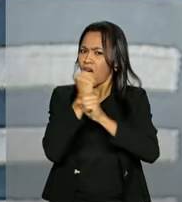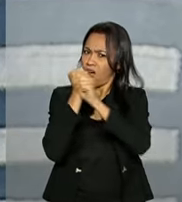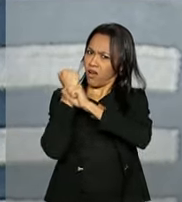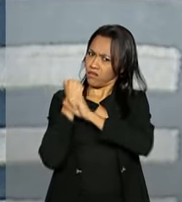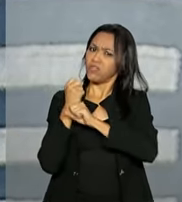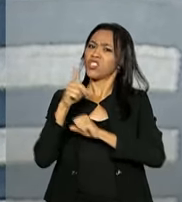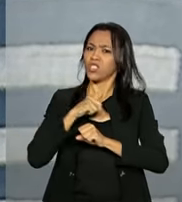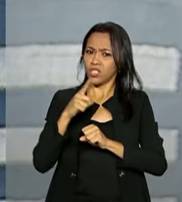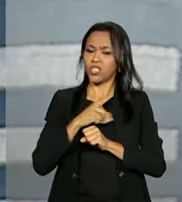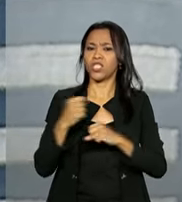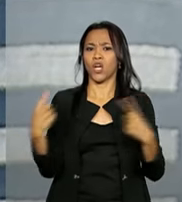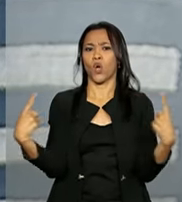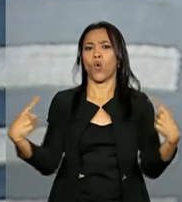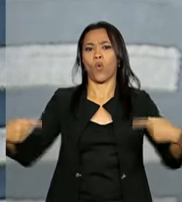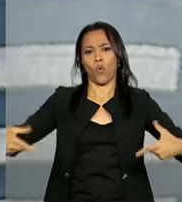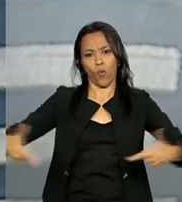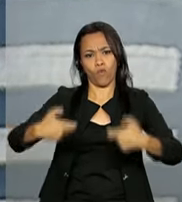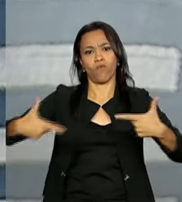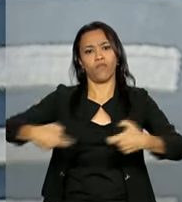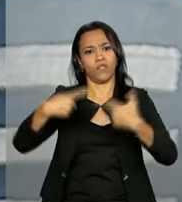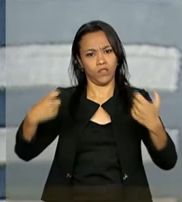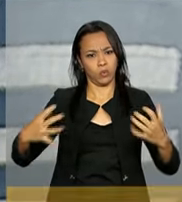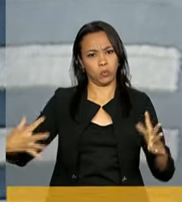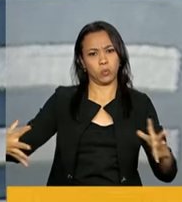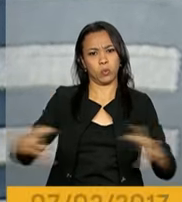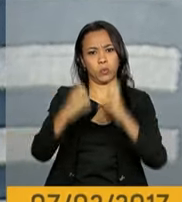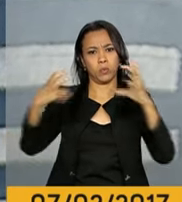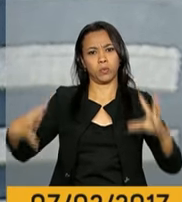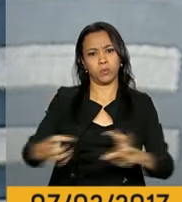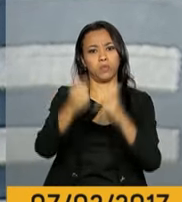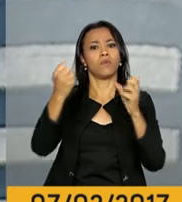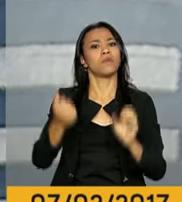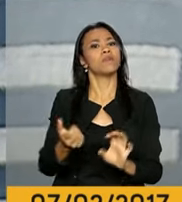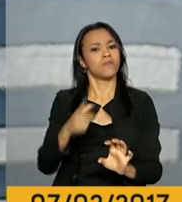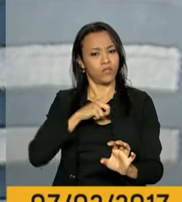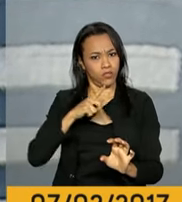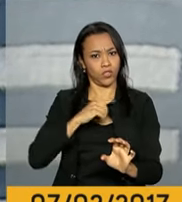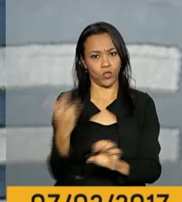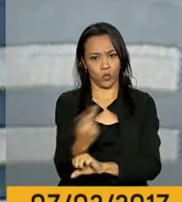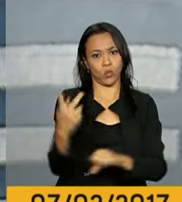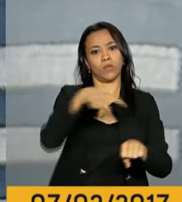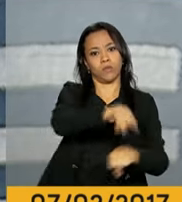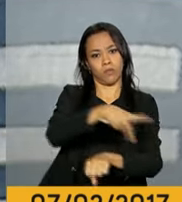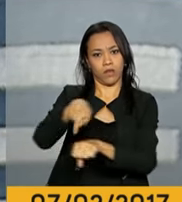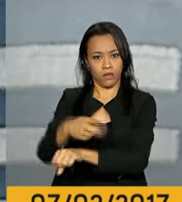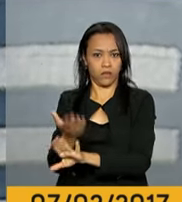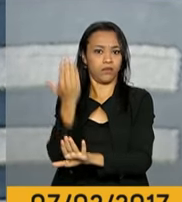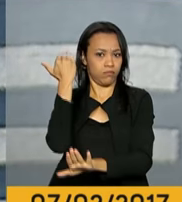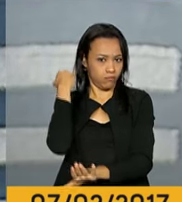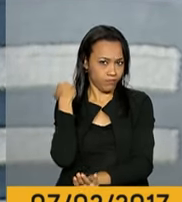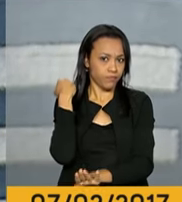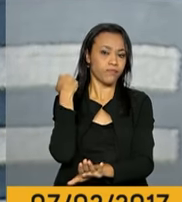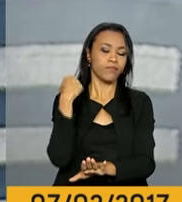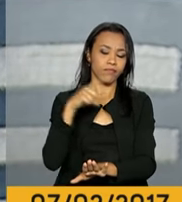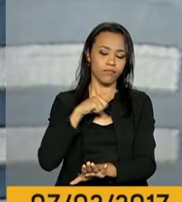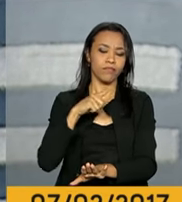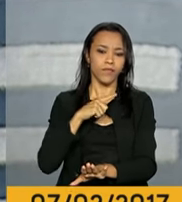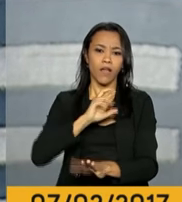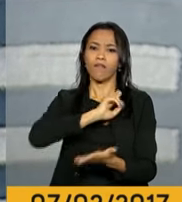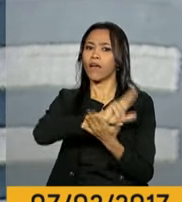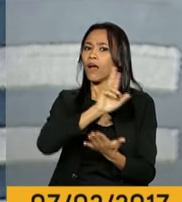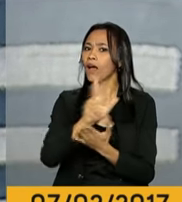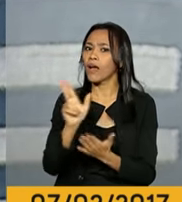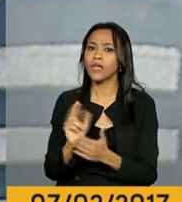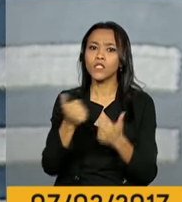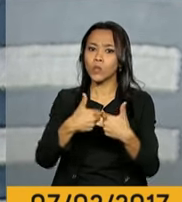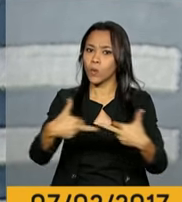conflito bélico entre os nossos ainda queje ISS pareça impossível de se imaginar haviam várias